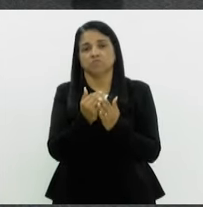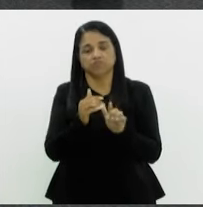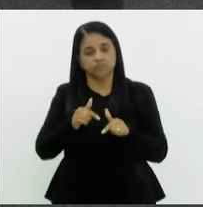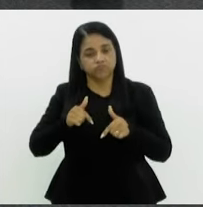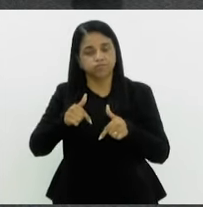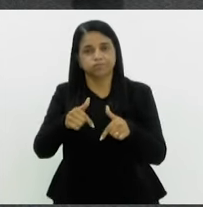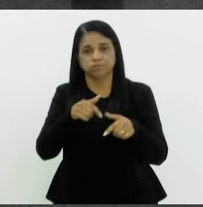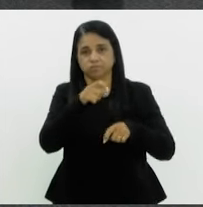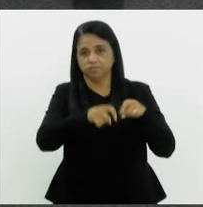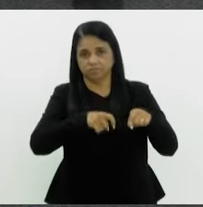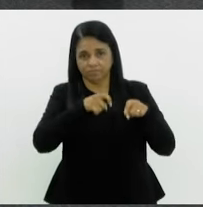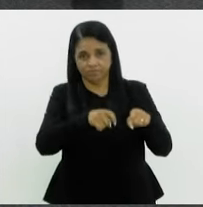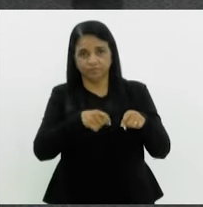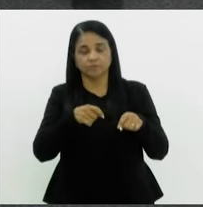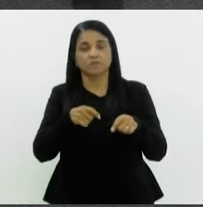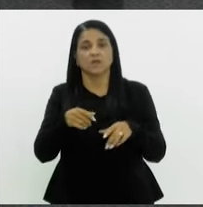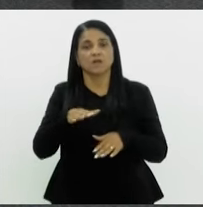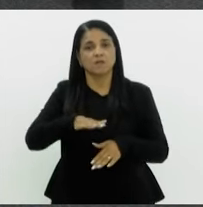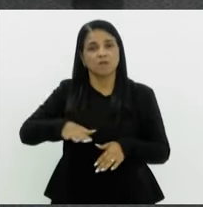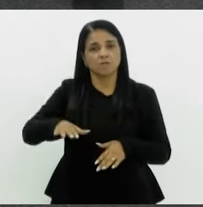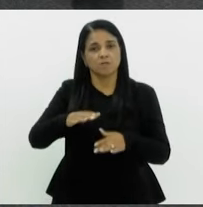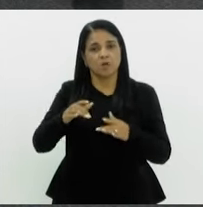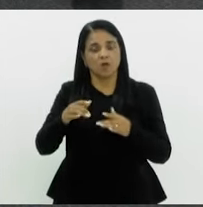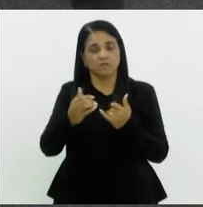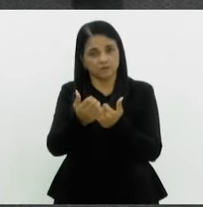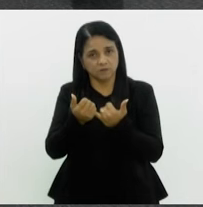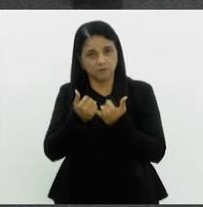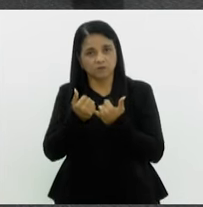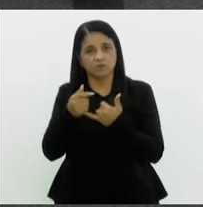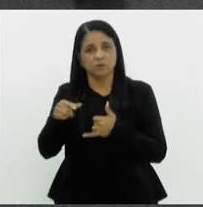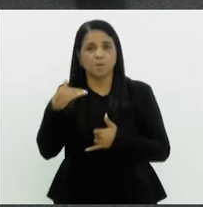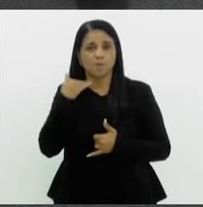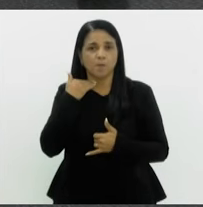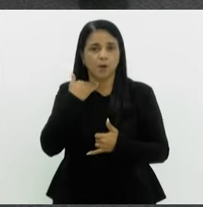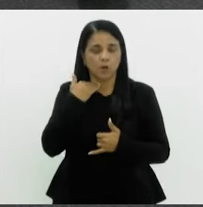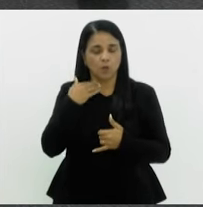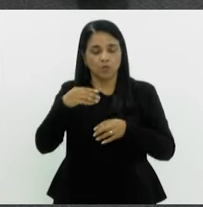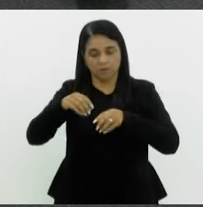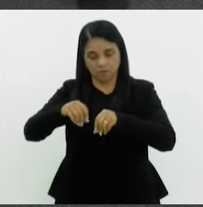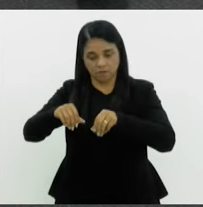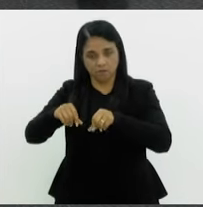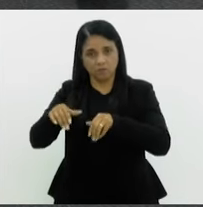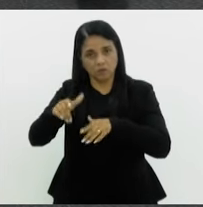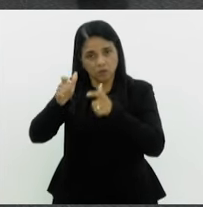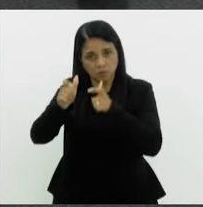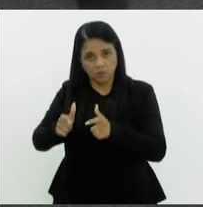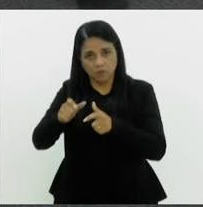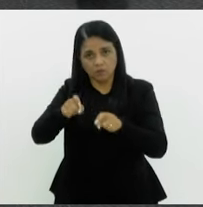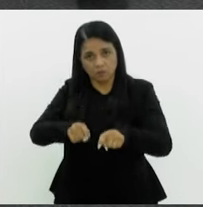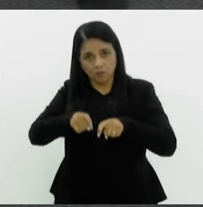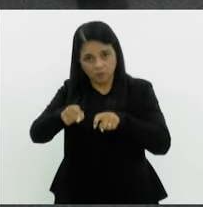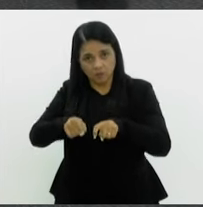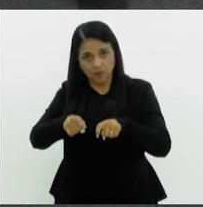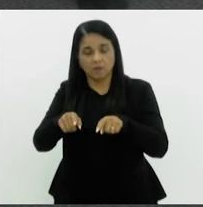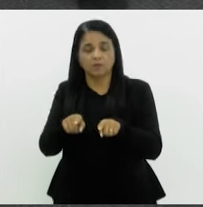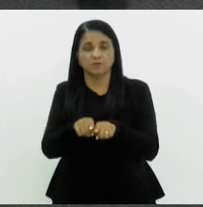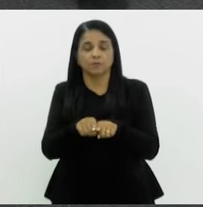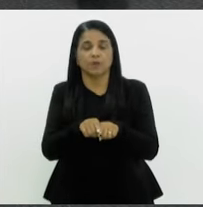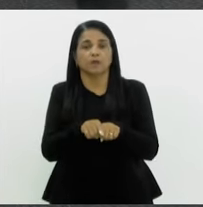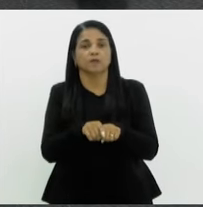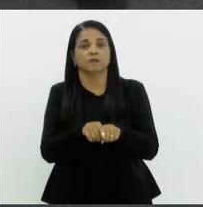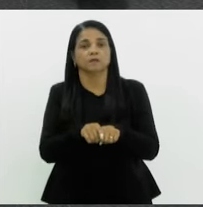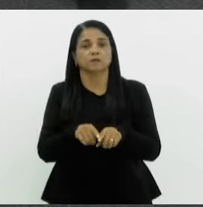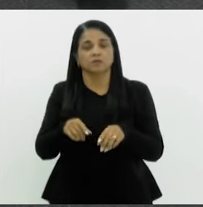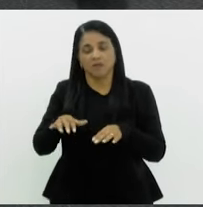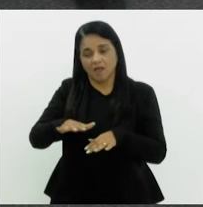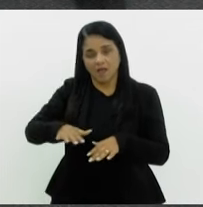de bancos e empresas em áreas rurais, sobre posse de bancos, áreas de